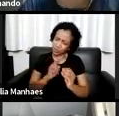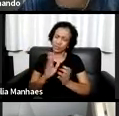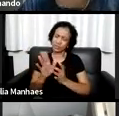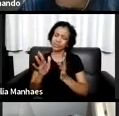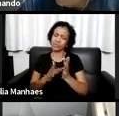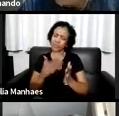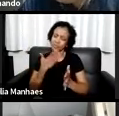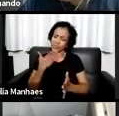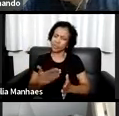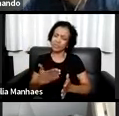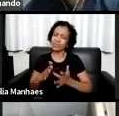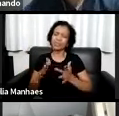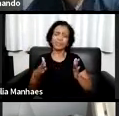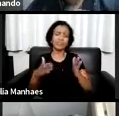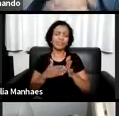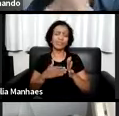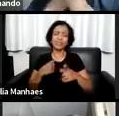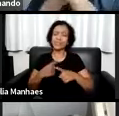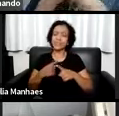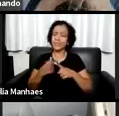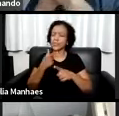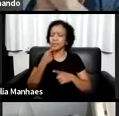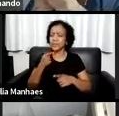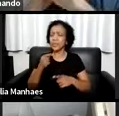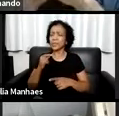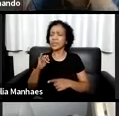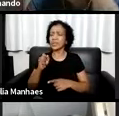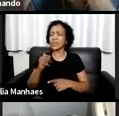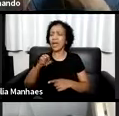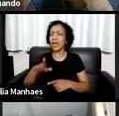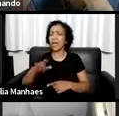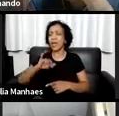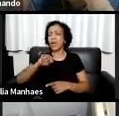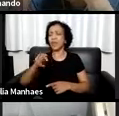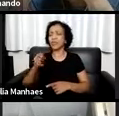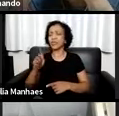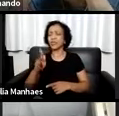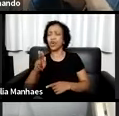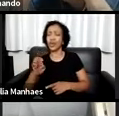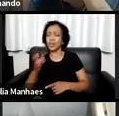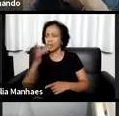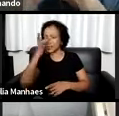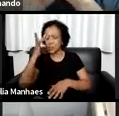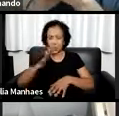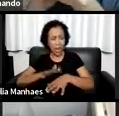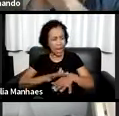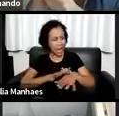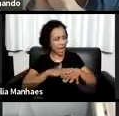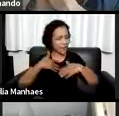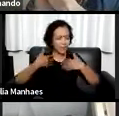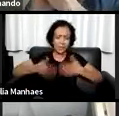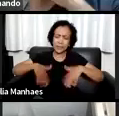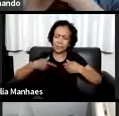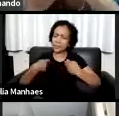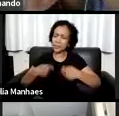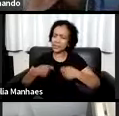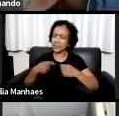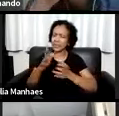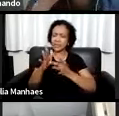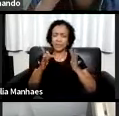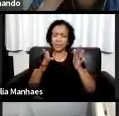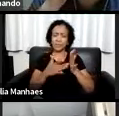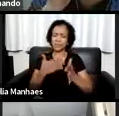Senhor, pelo Azael Aquino, pelo Jorge. Tu sabes, Senhor, o que eles necessitam. E eu rogo a ti, ó Pai, que